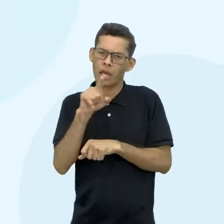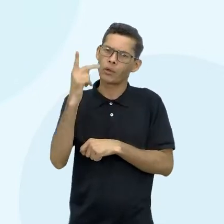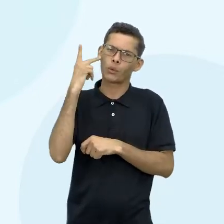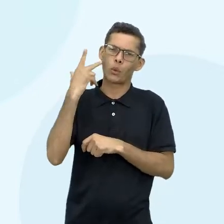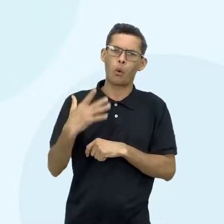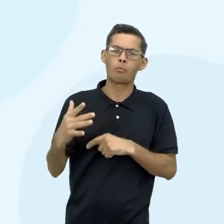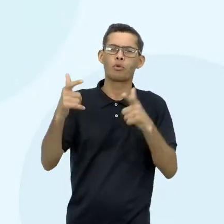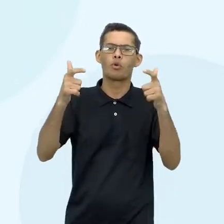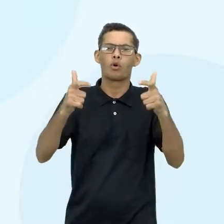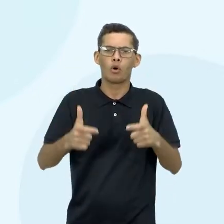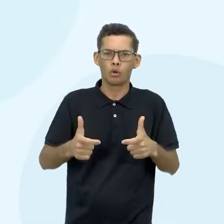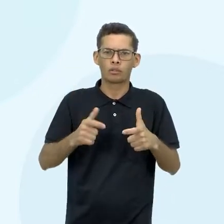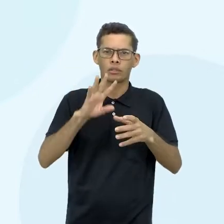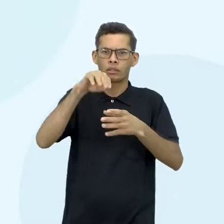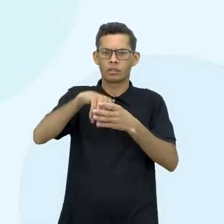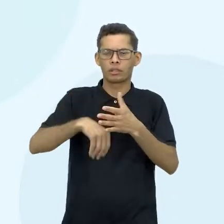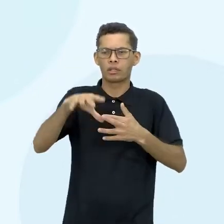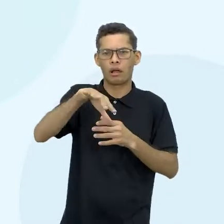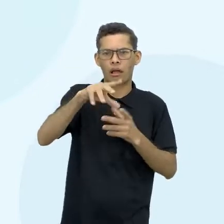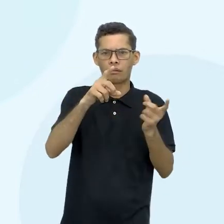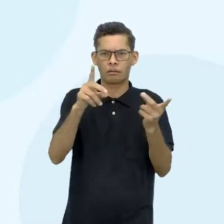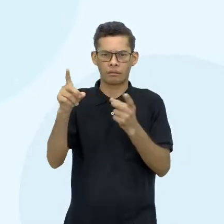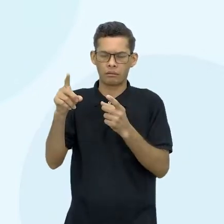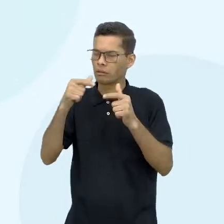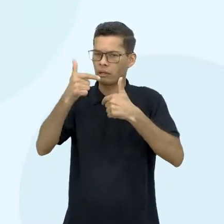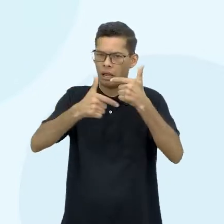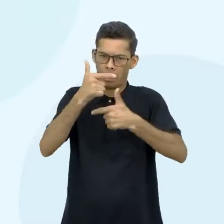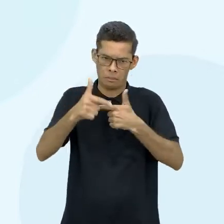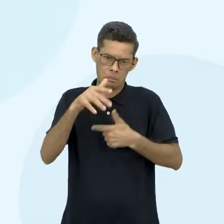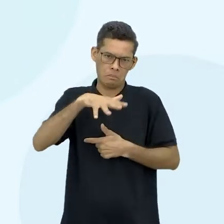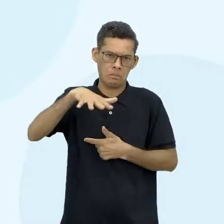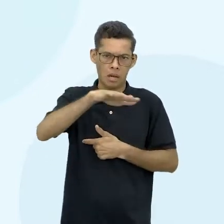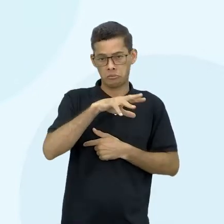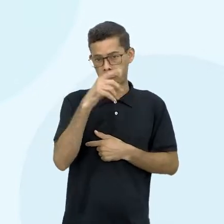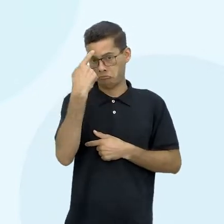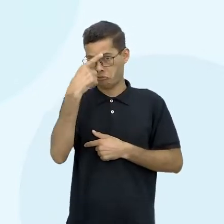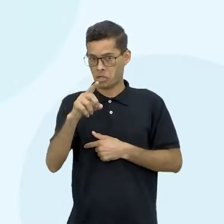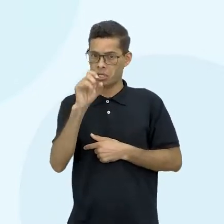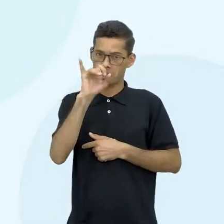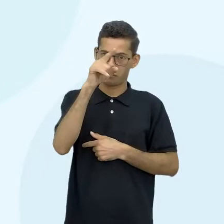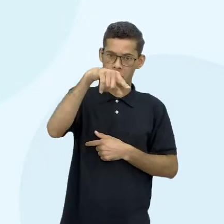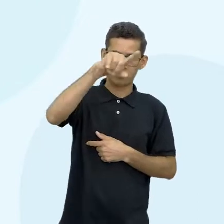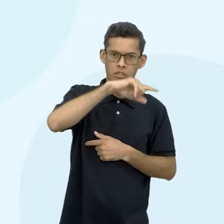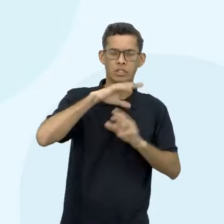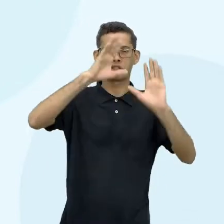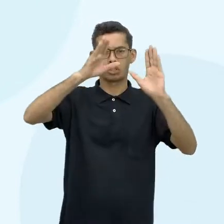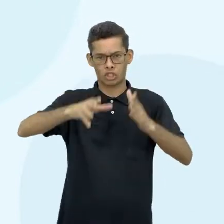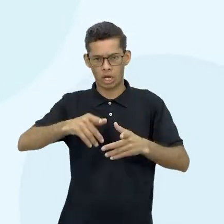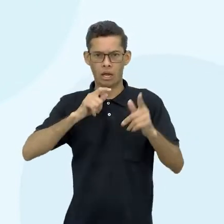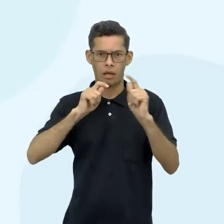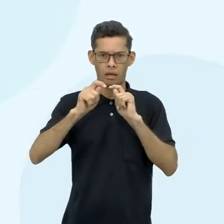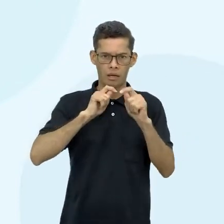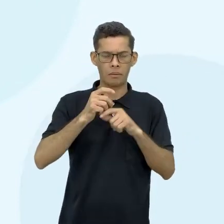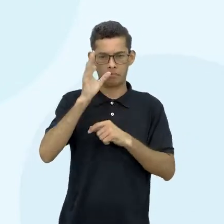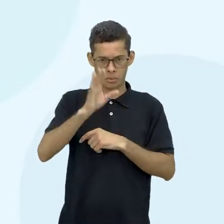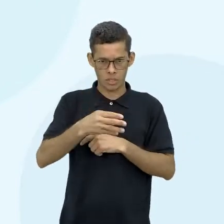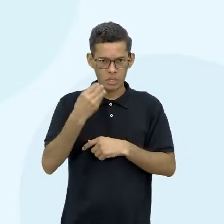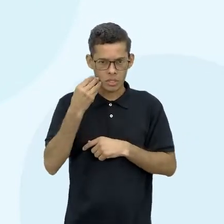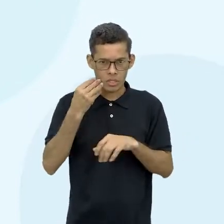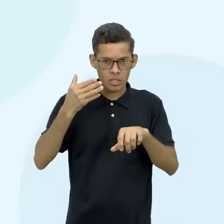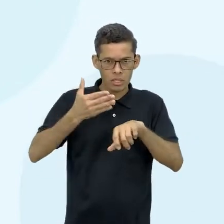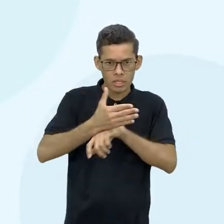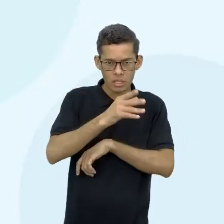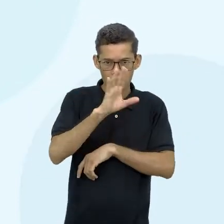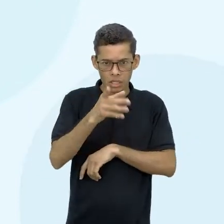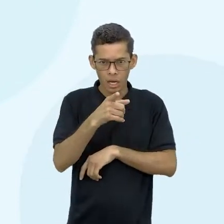por exemplo, em pesquisa de mercado. Então, não sei se algum de vocês que está assistindo já participou desse